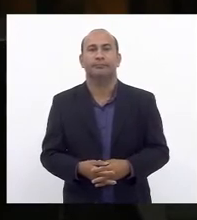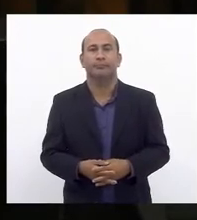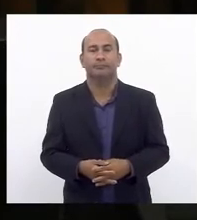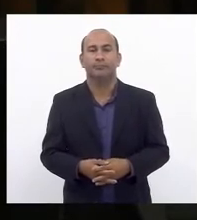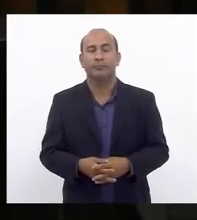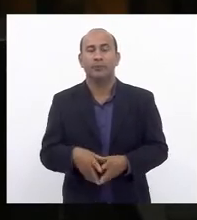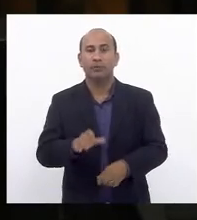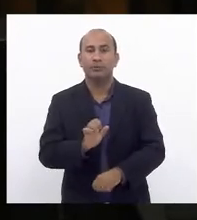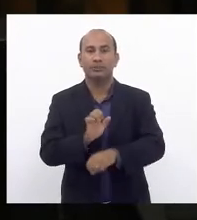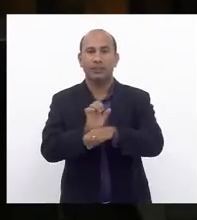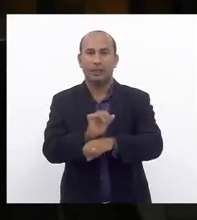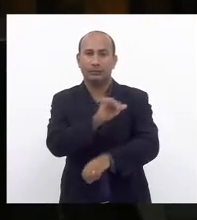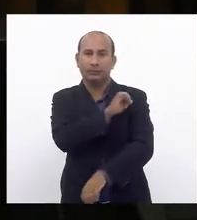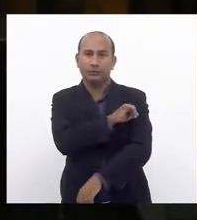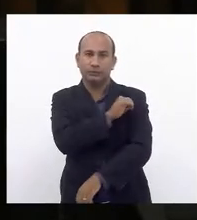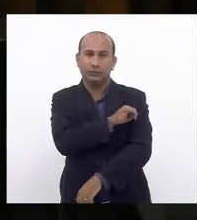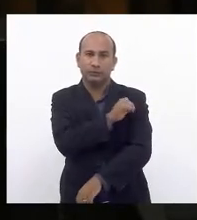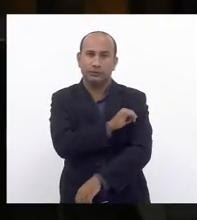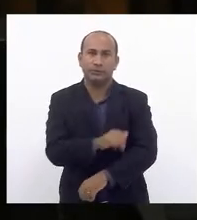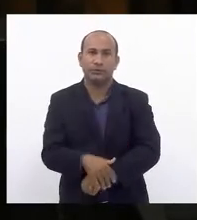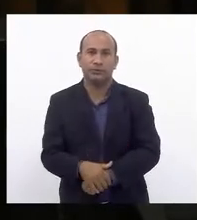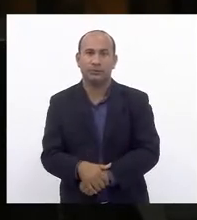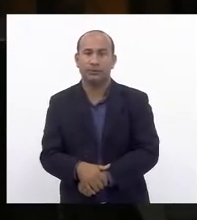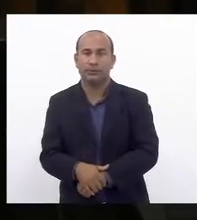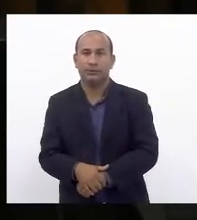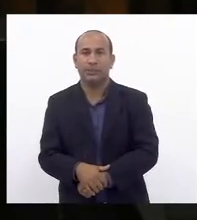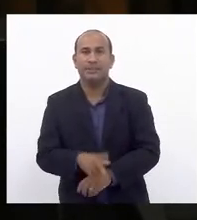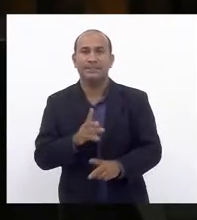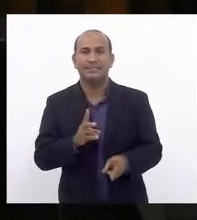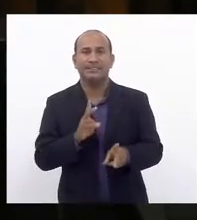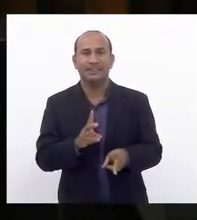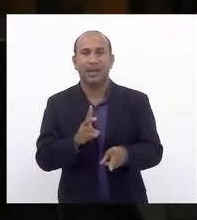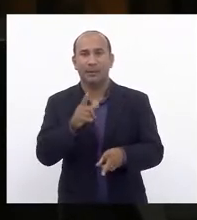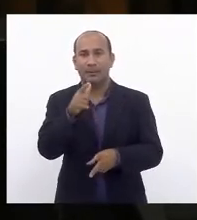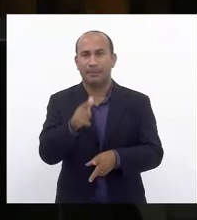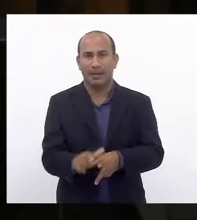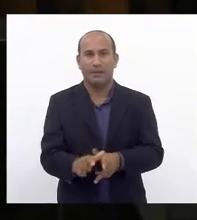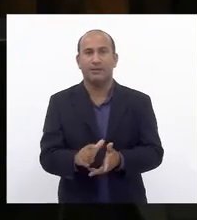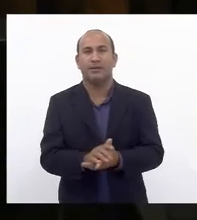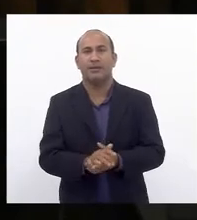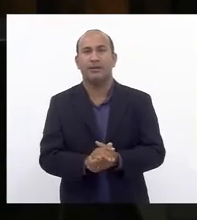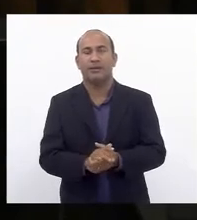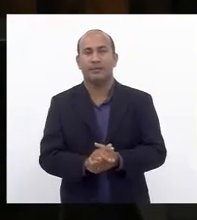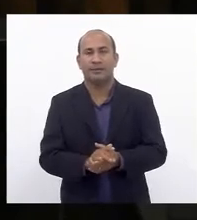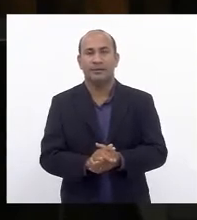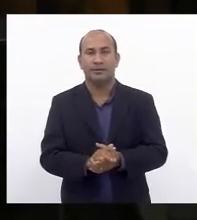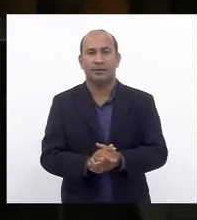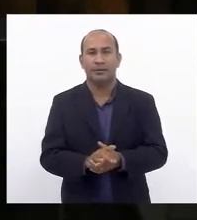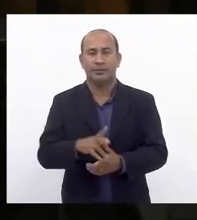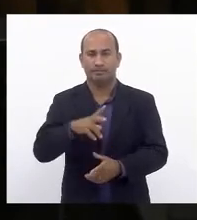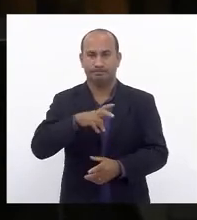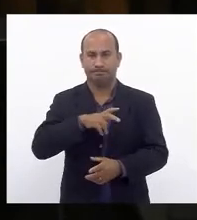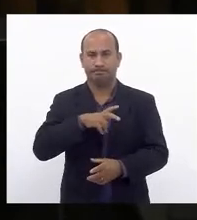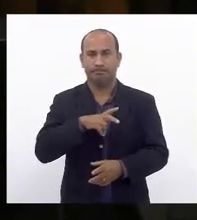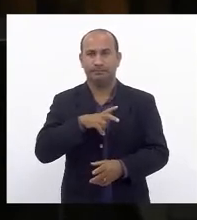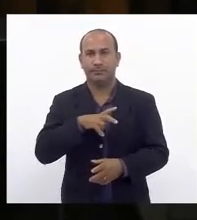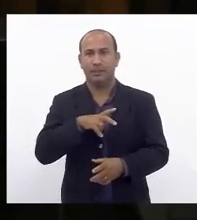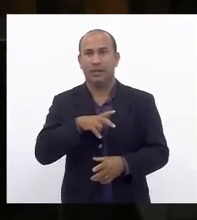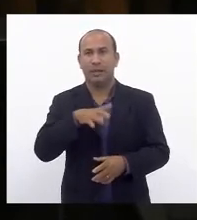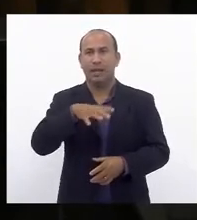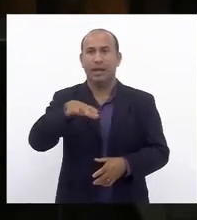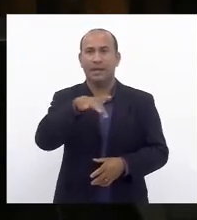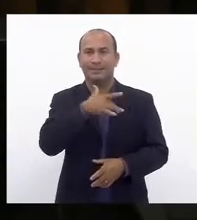o Estado do Rio de Janeiro, cada vez mais, privatiza os seus serviços de